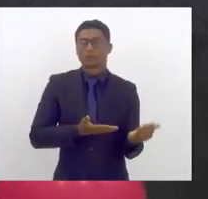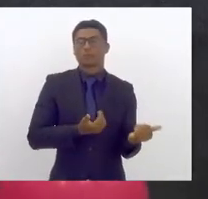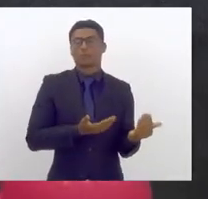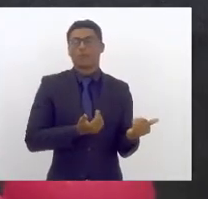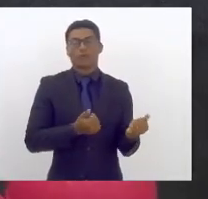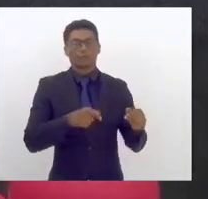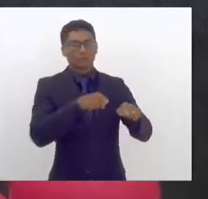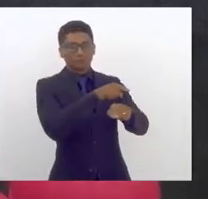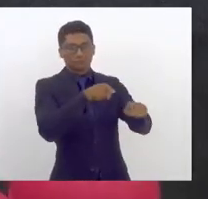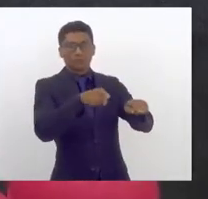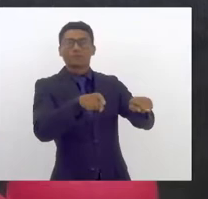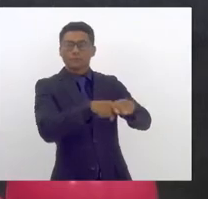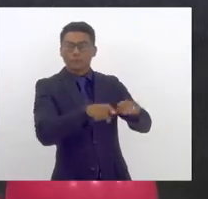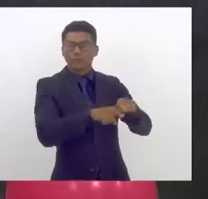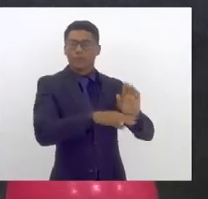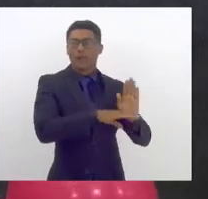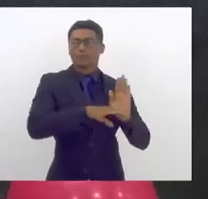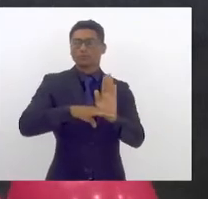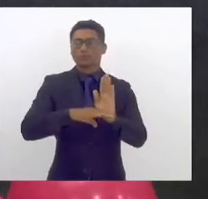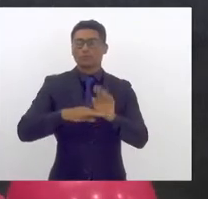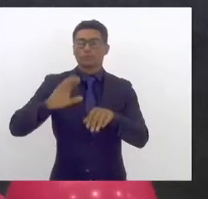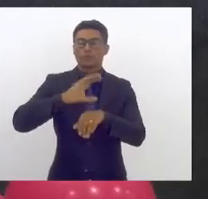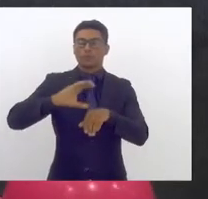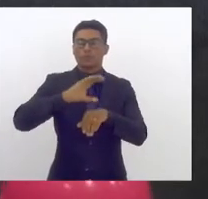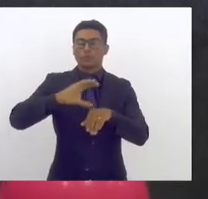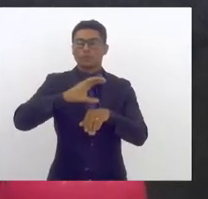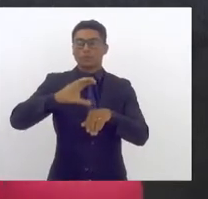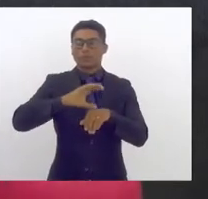eles dão uma ajuda da curso